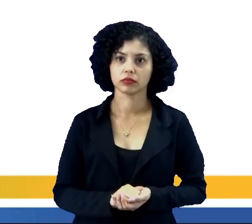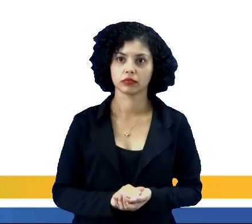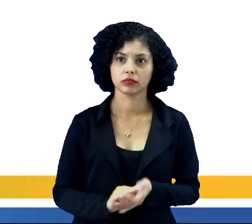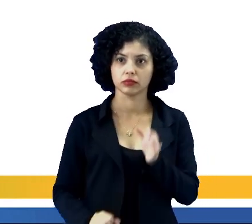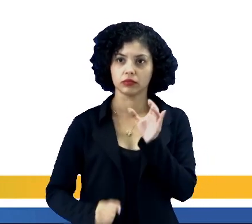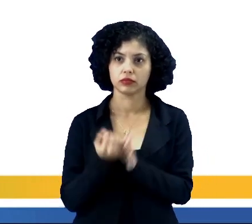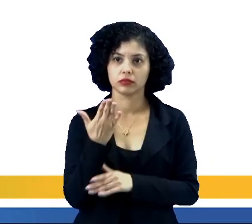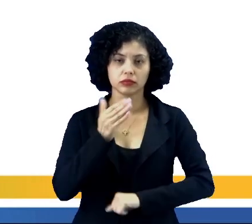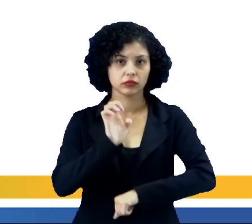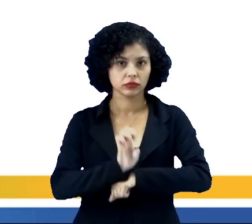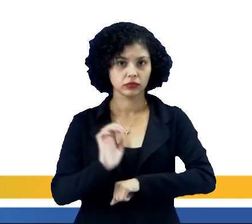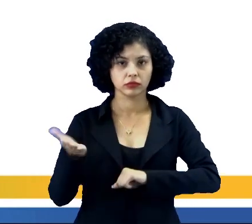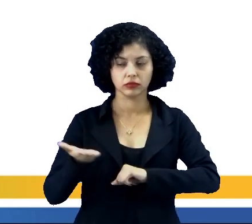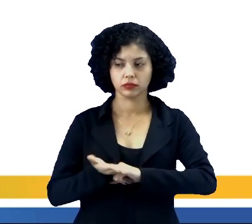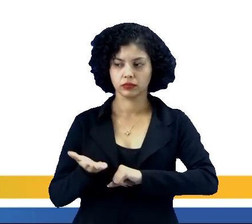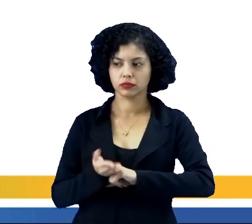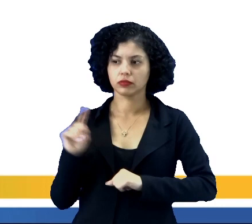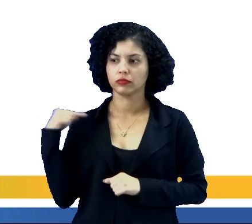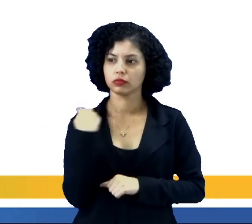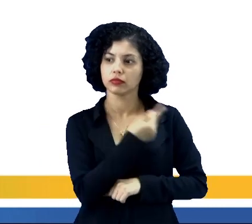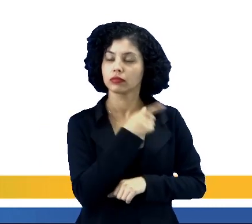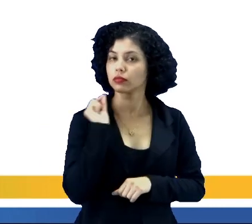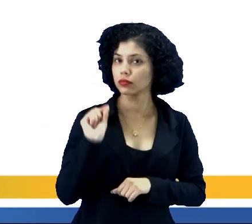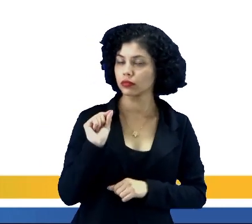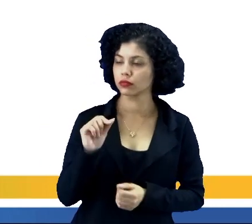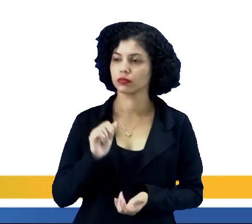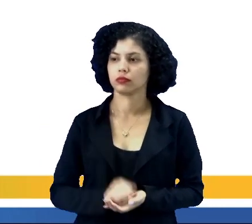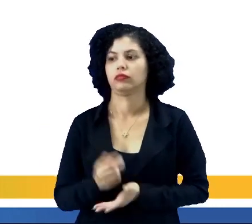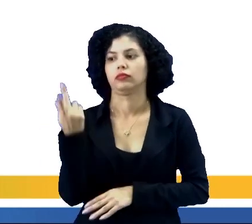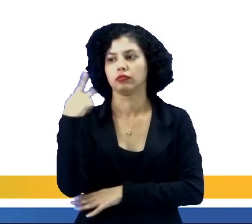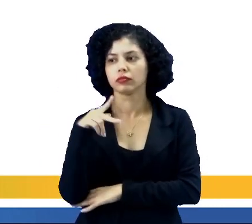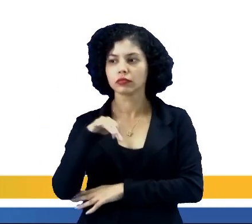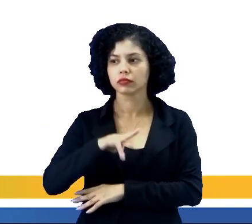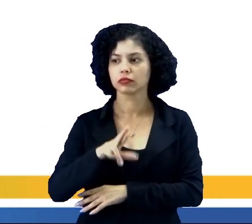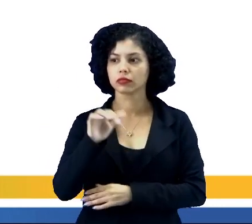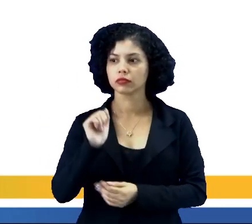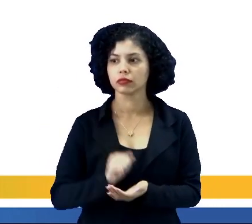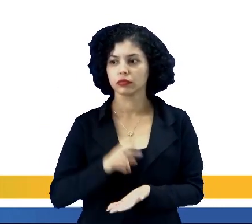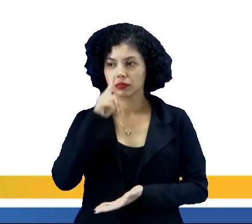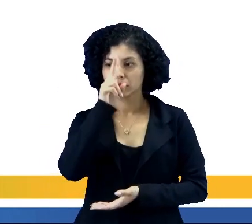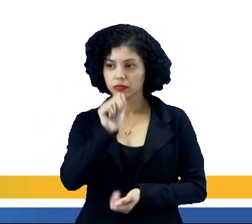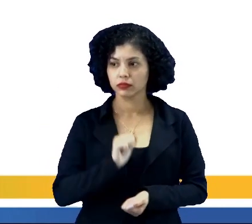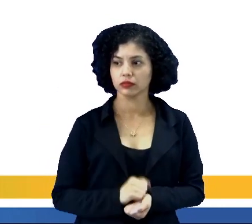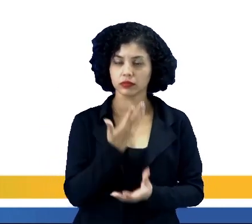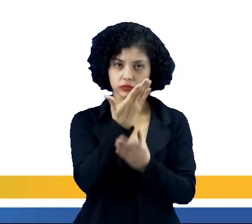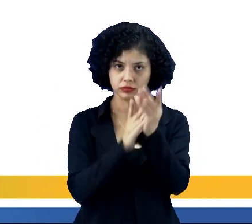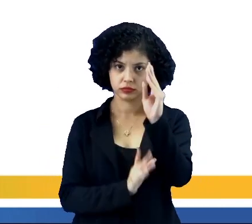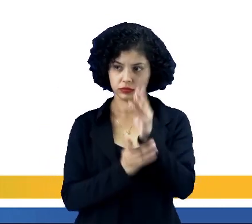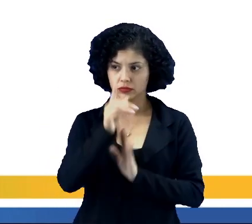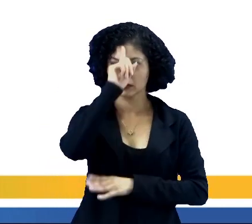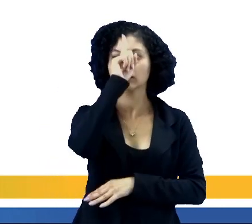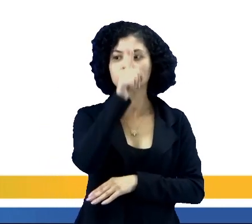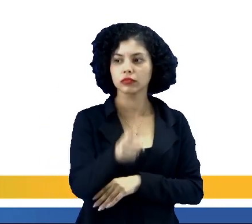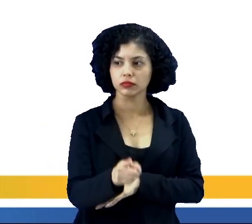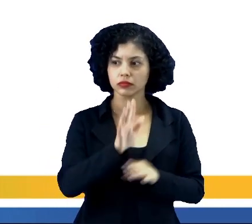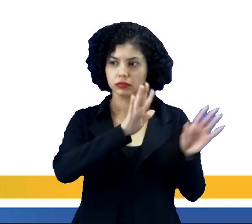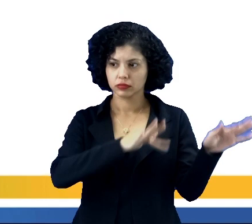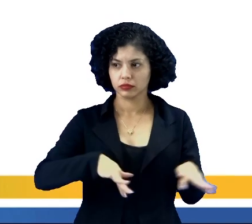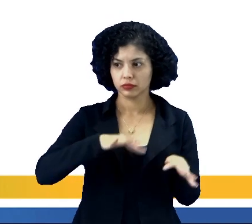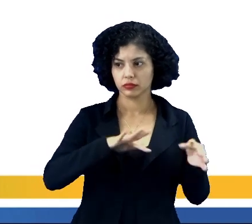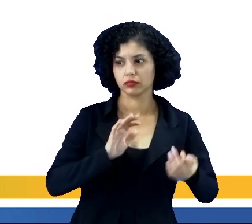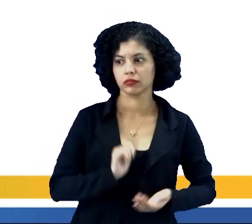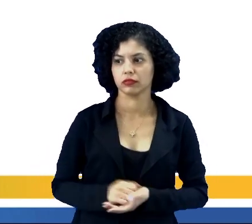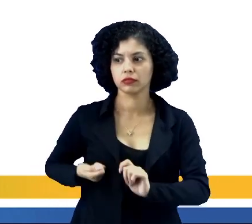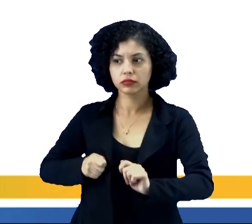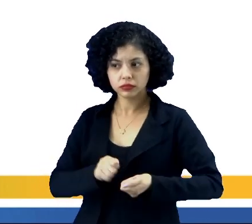do surgimento do Estado moderno, nós temos aí, no período medieval, o poder estava nas mãos dos